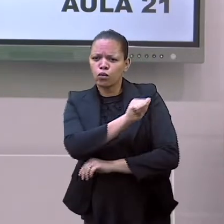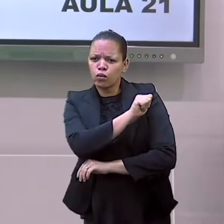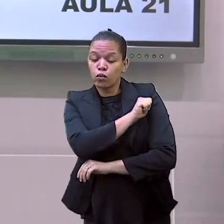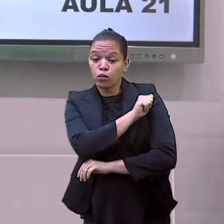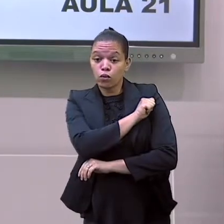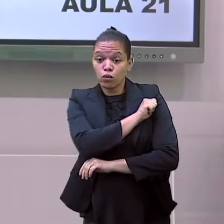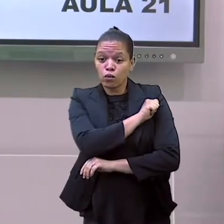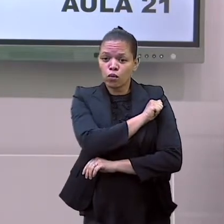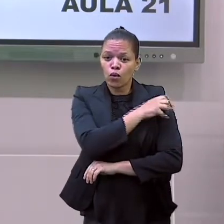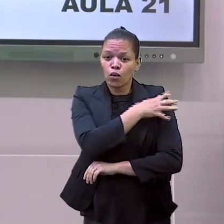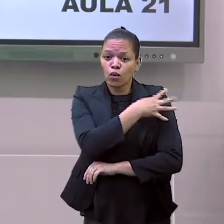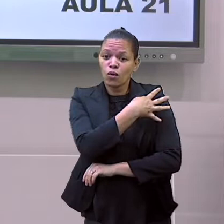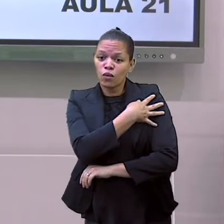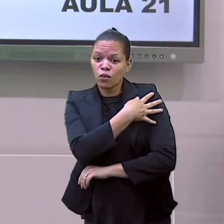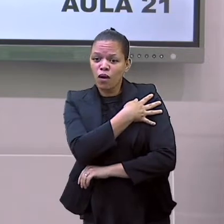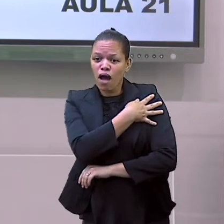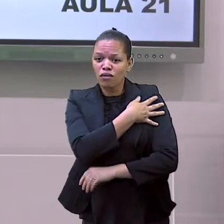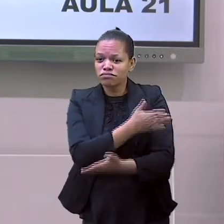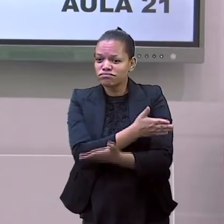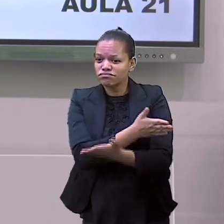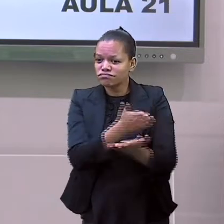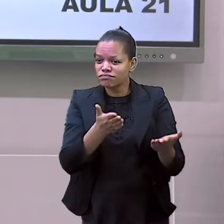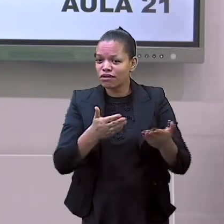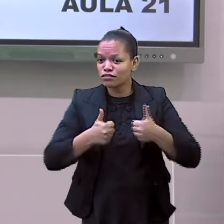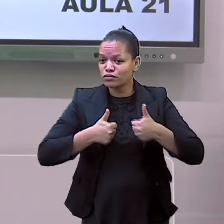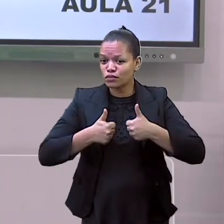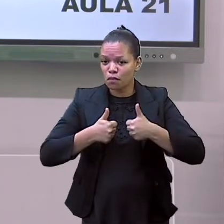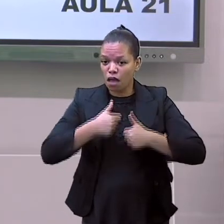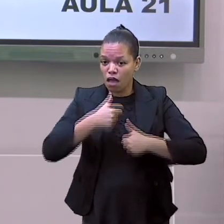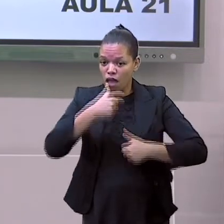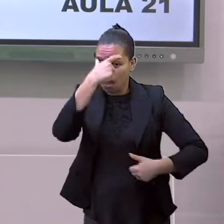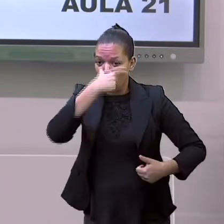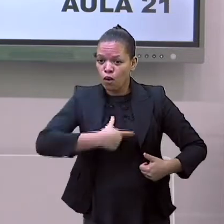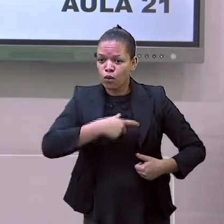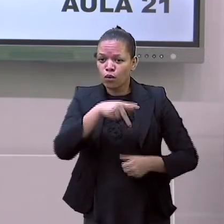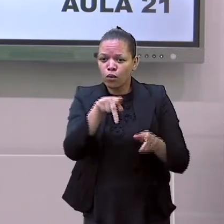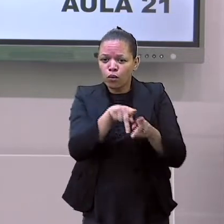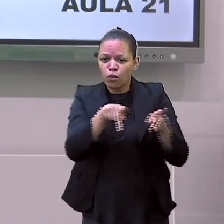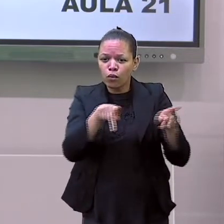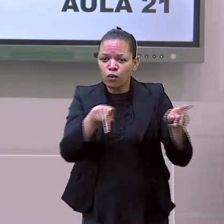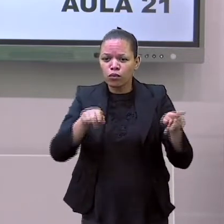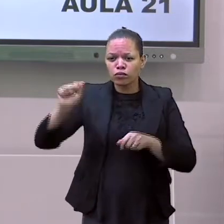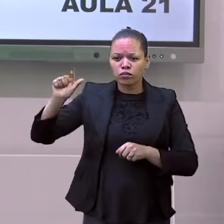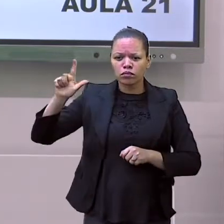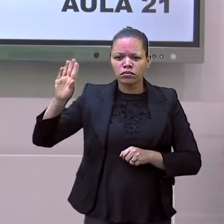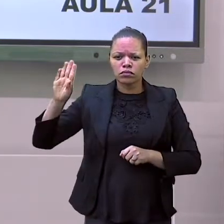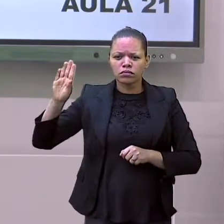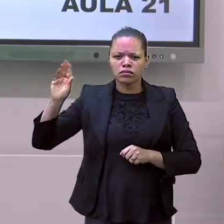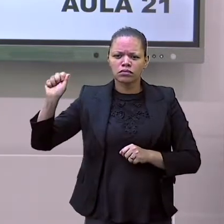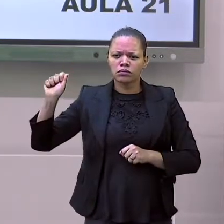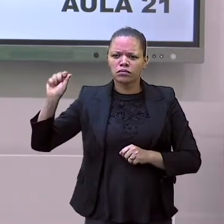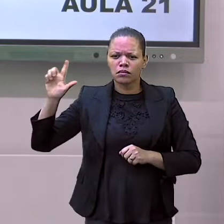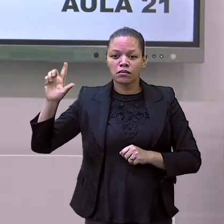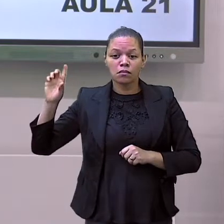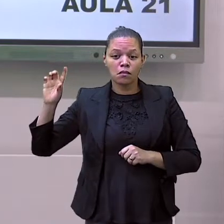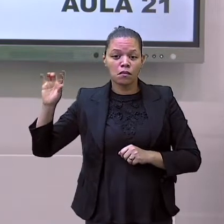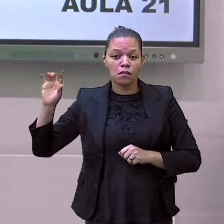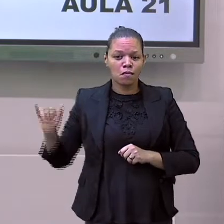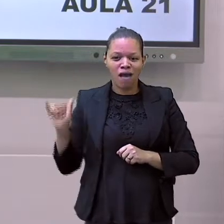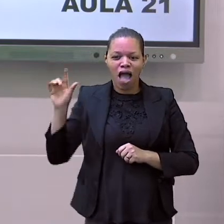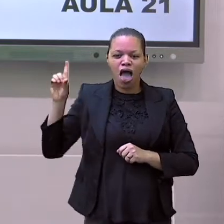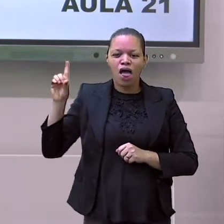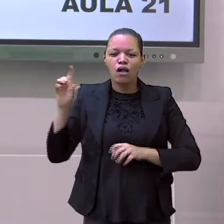estudantes do quarto ano, eu sou a professora Albalide do componente curricular de Ciências, objeto